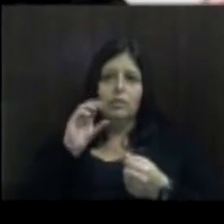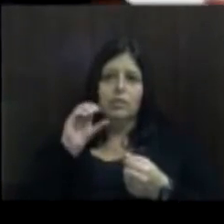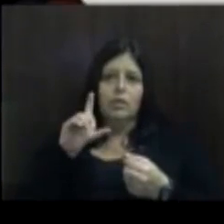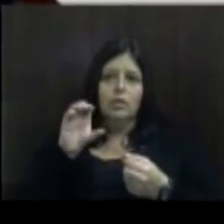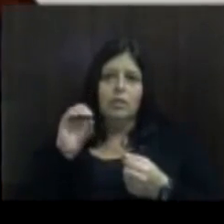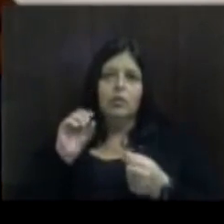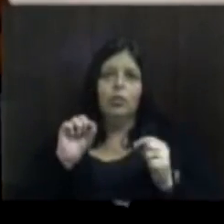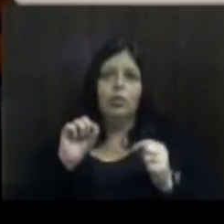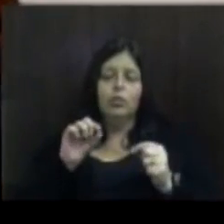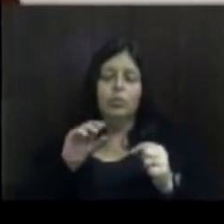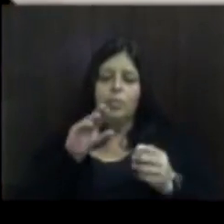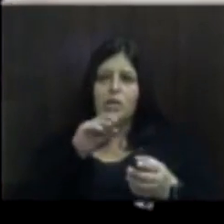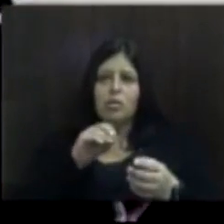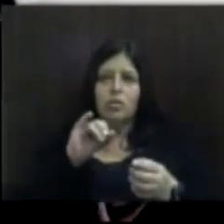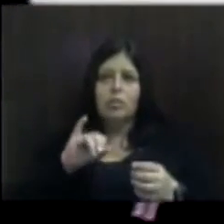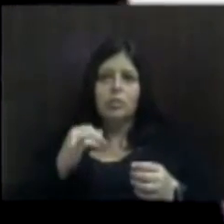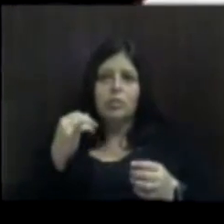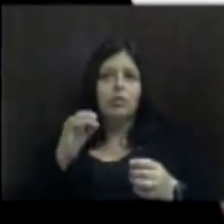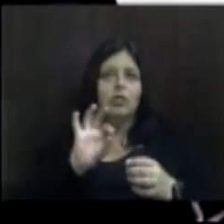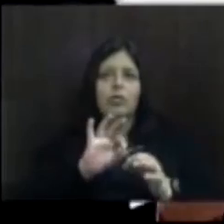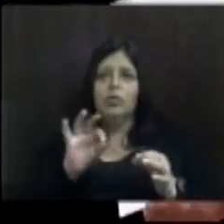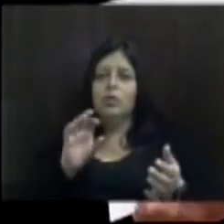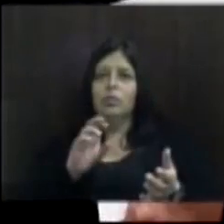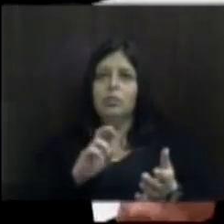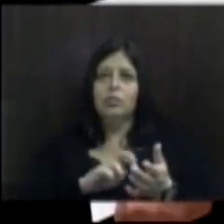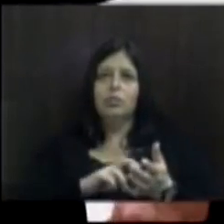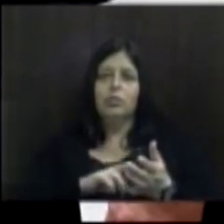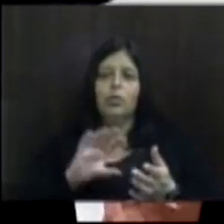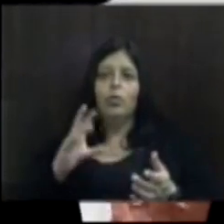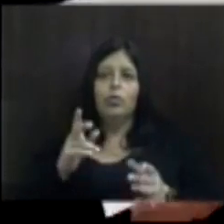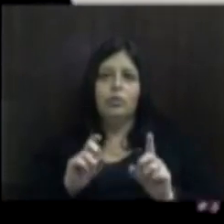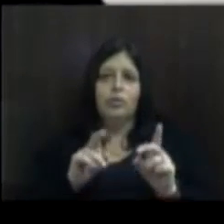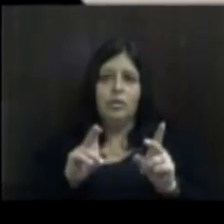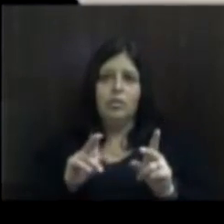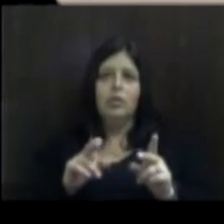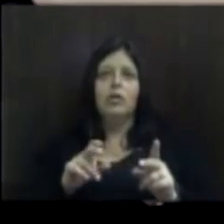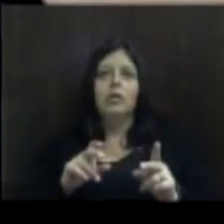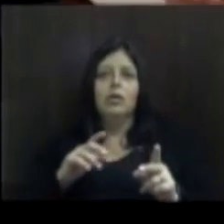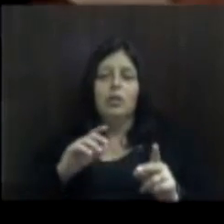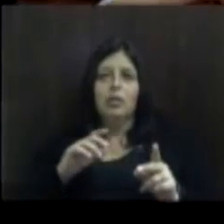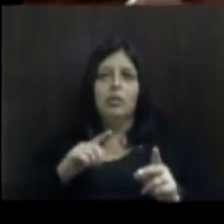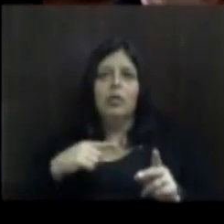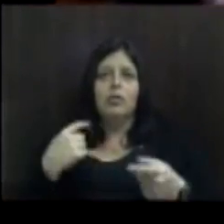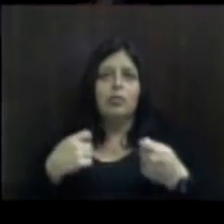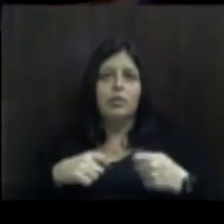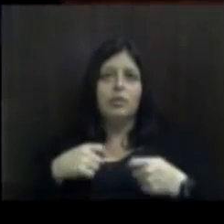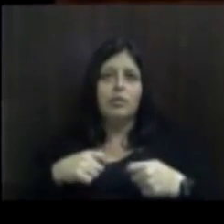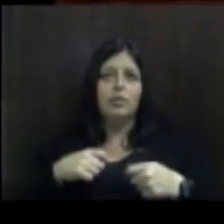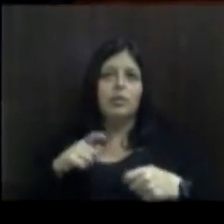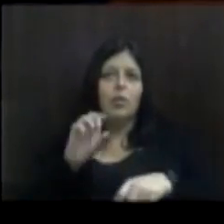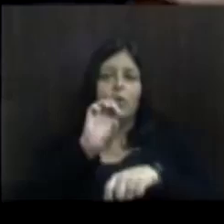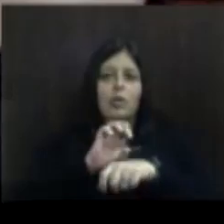quando Foi para mexer com questão do não tinha mais nenhum banco porque todos foram vendidos então creio que a gente tem tem que ter aquela questão não é o